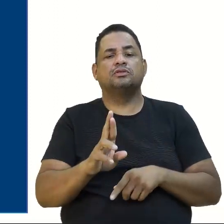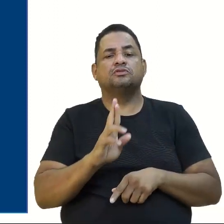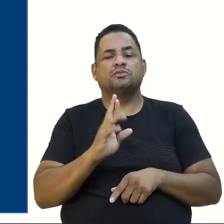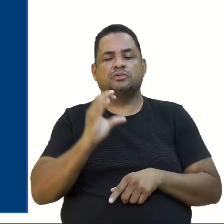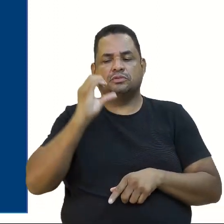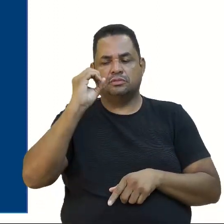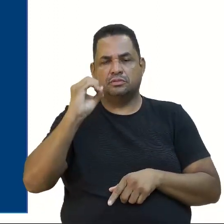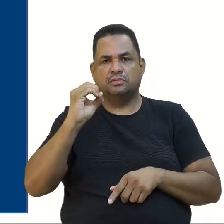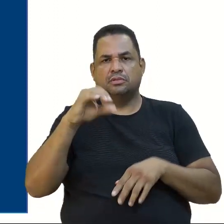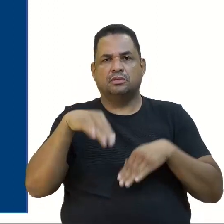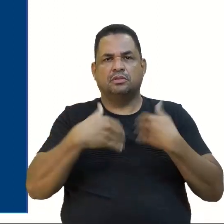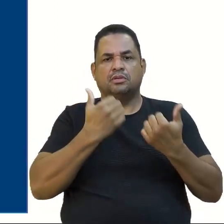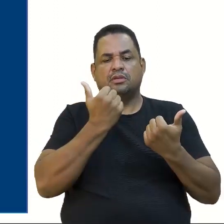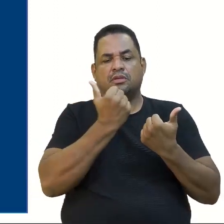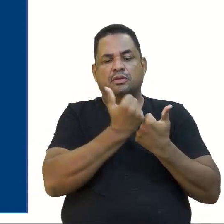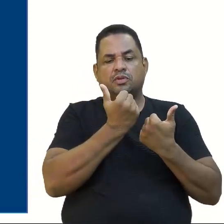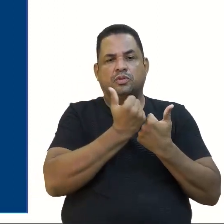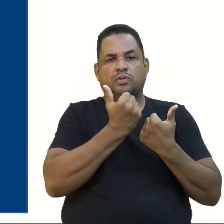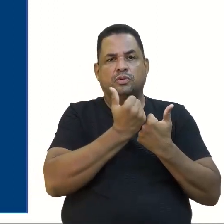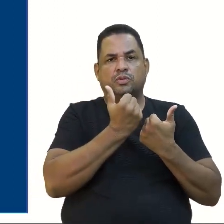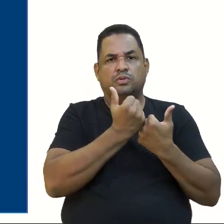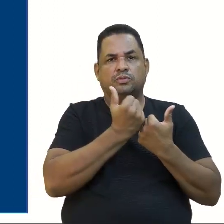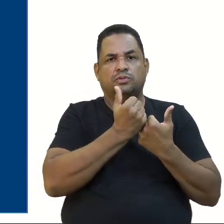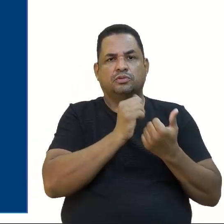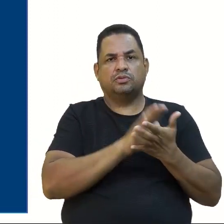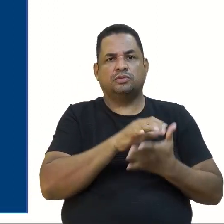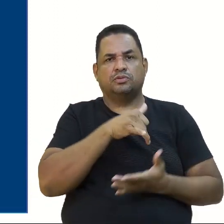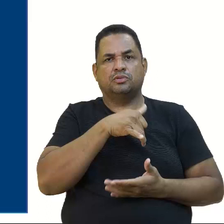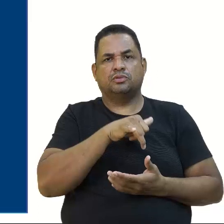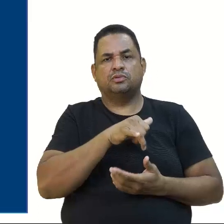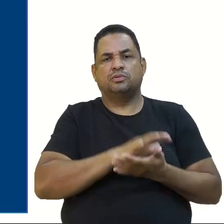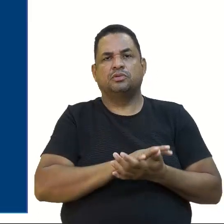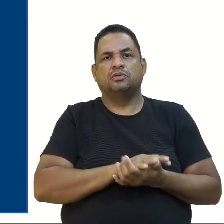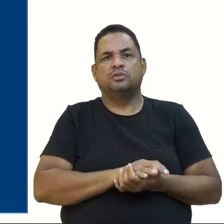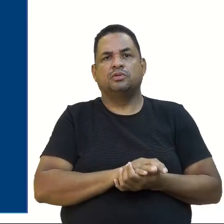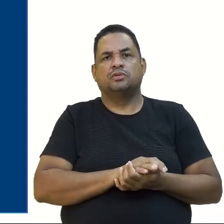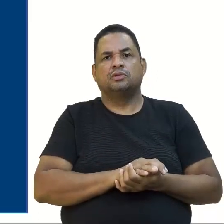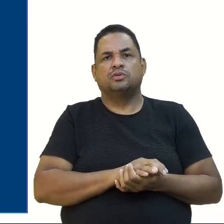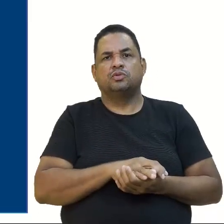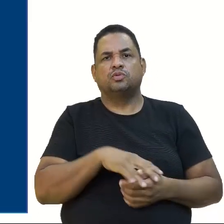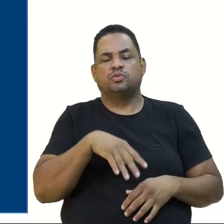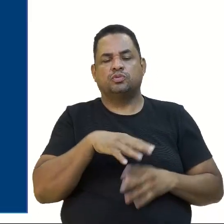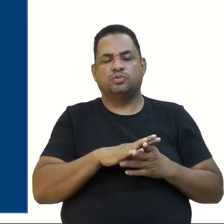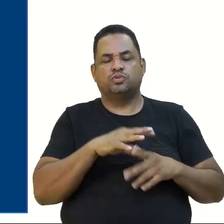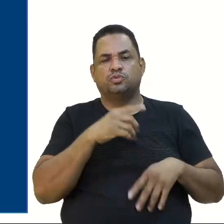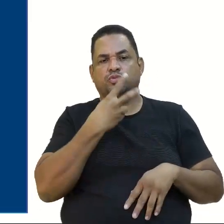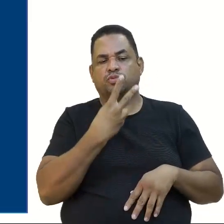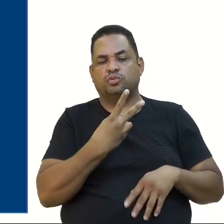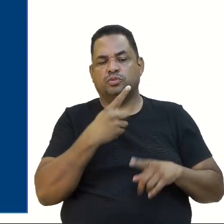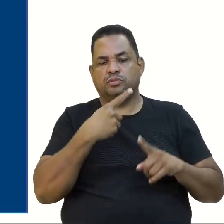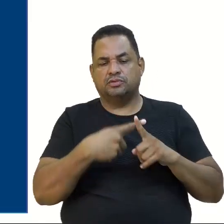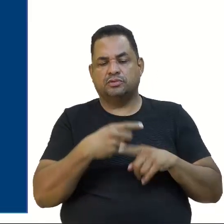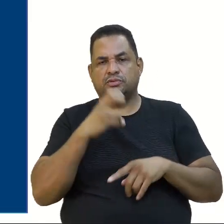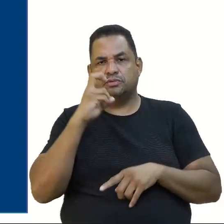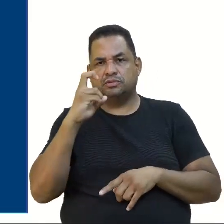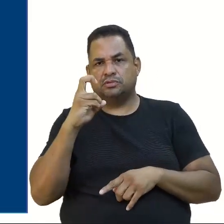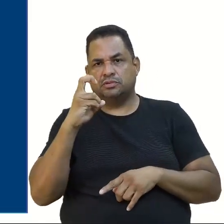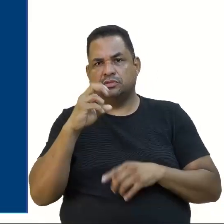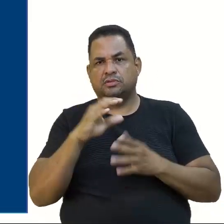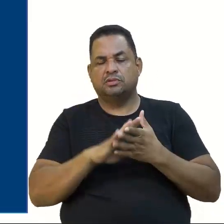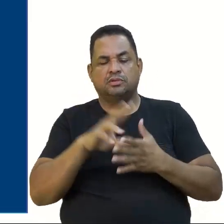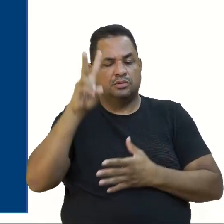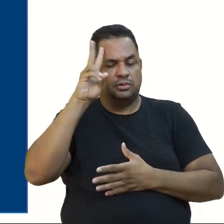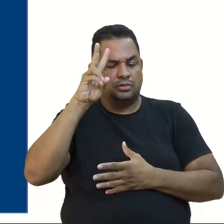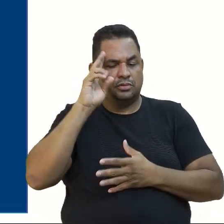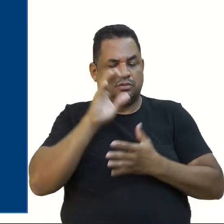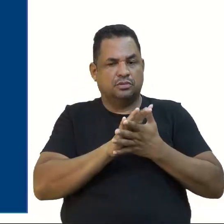no lugar do X, a gente vai colocar, 2 vezes quem? 5. 5, né? Lembrando que numa